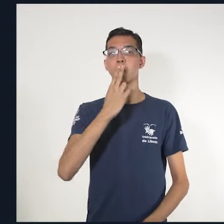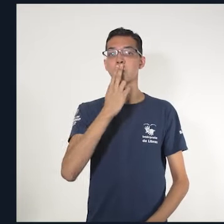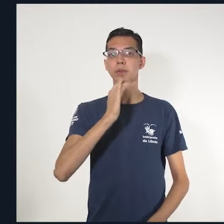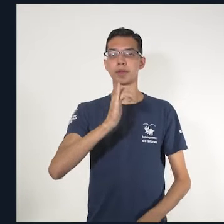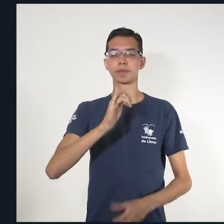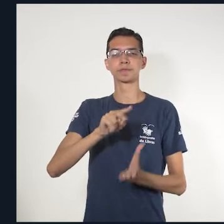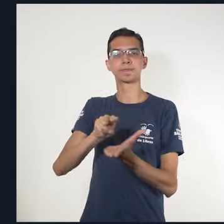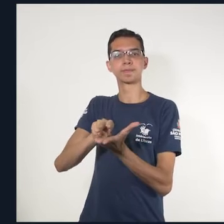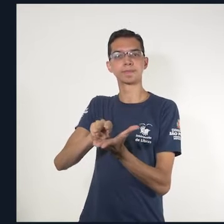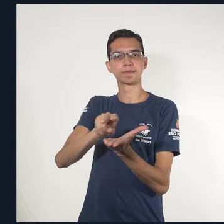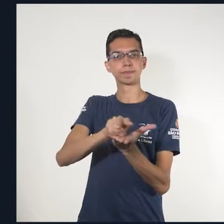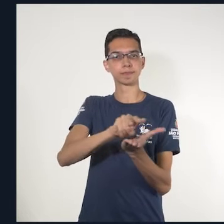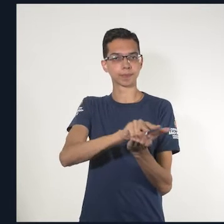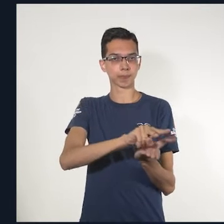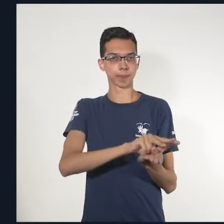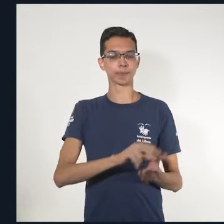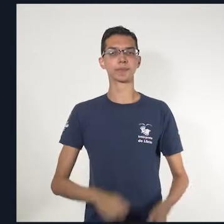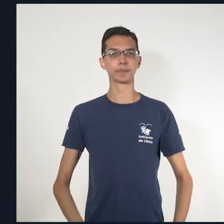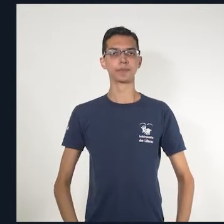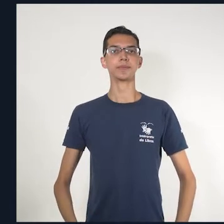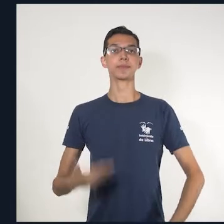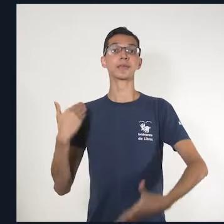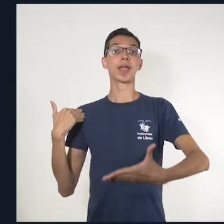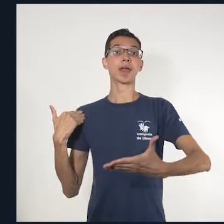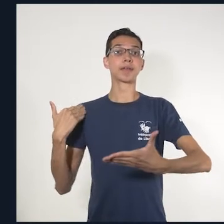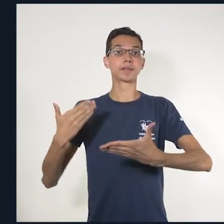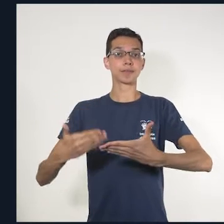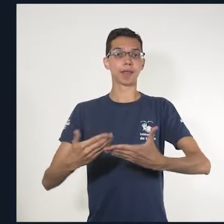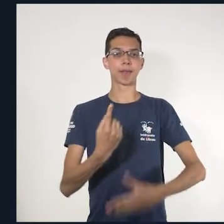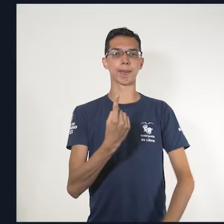Foram ampliados de lá até aqui mais